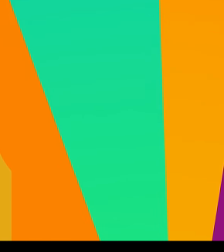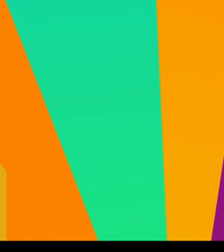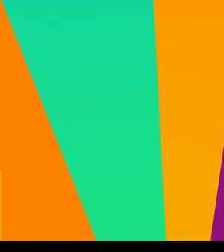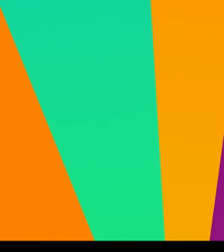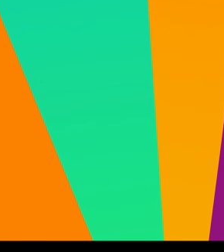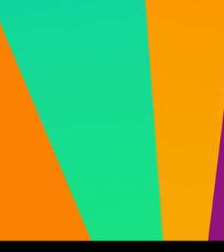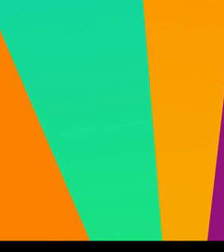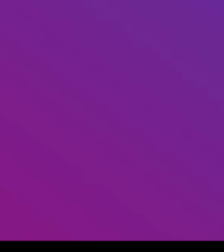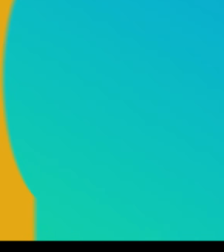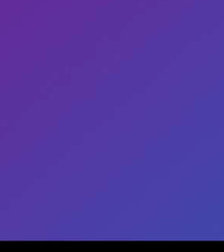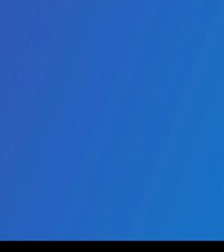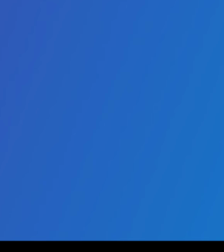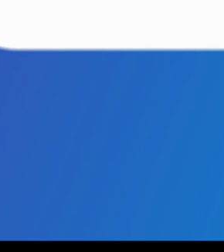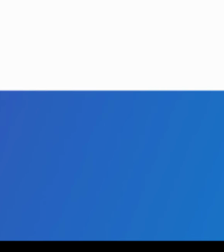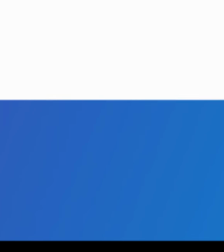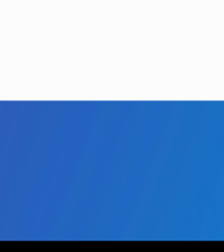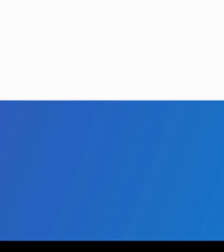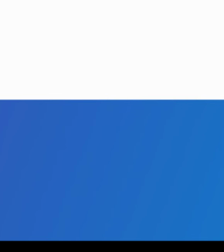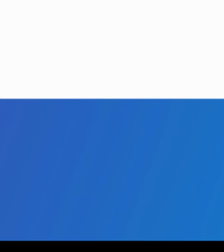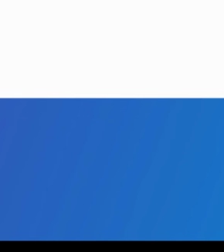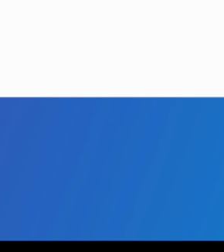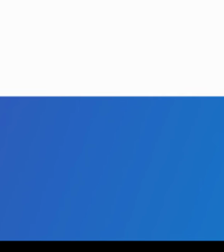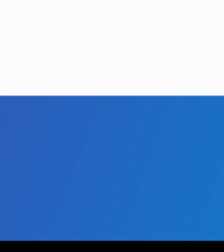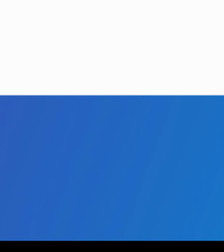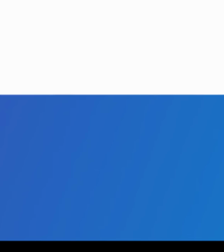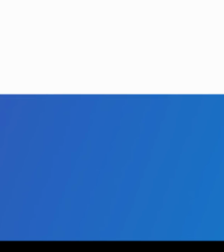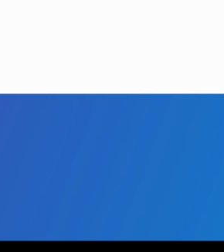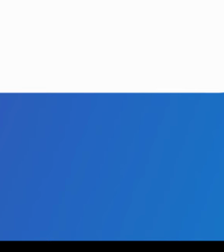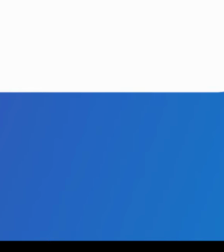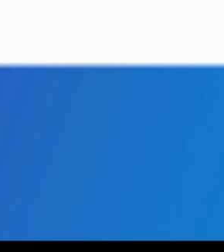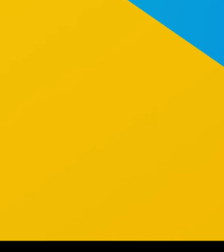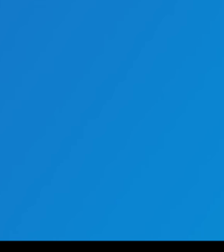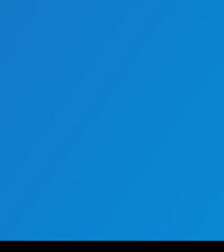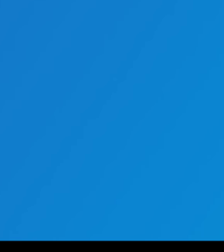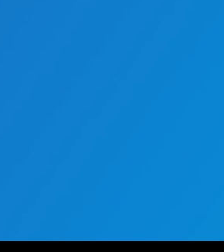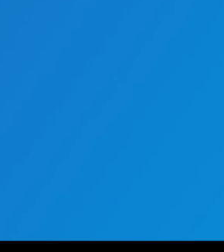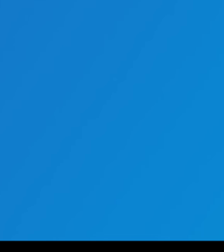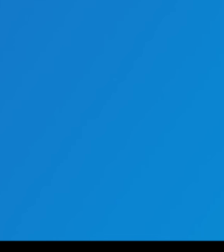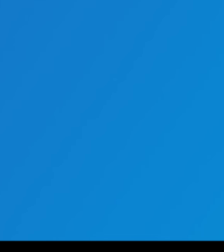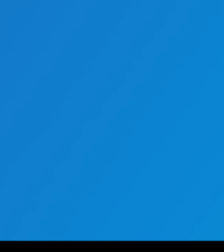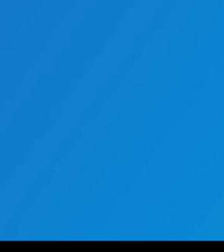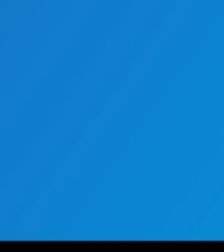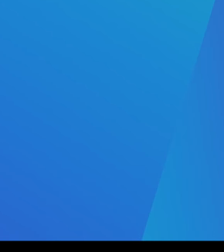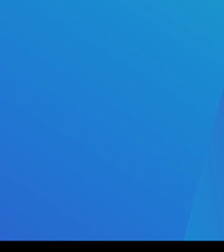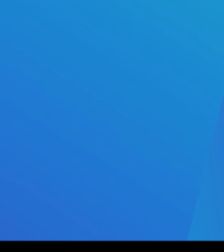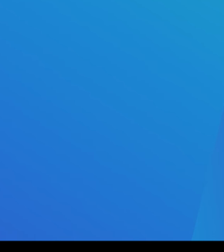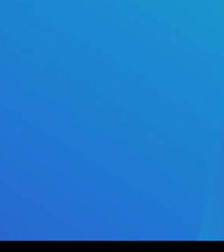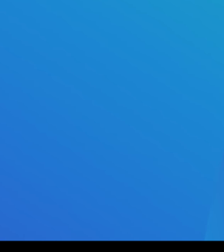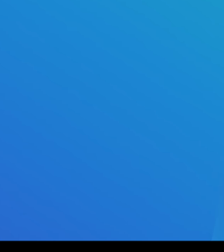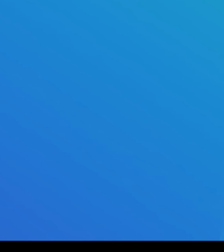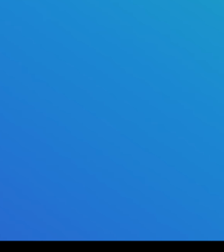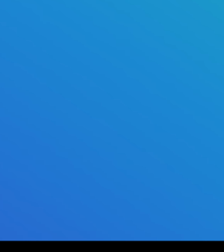Abril e Globo apresentam Prêmio Educador Nota 10. Professor, a profissão que forma todas as profissões. Realização Fundação Vitor